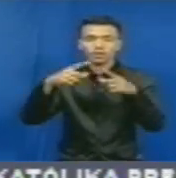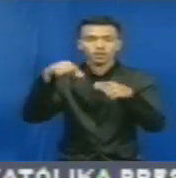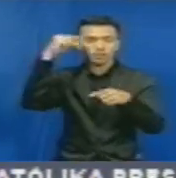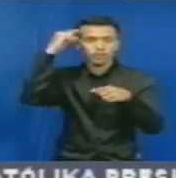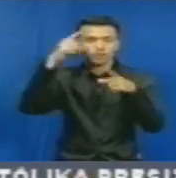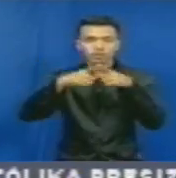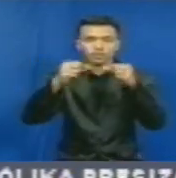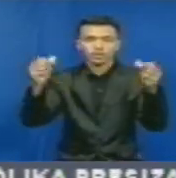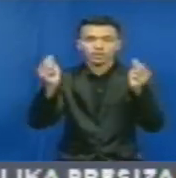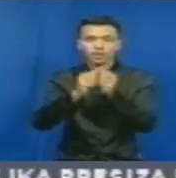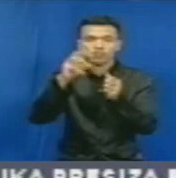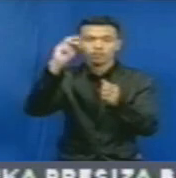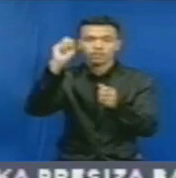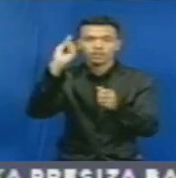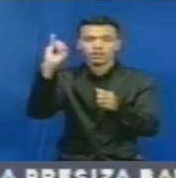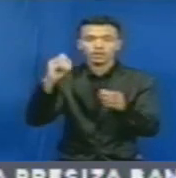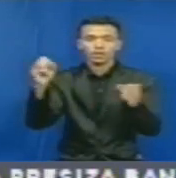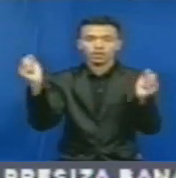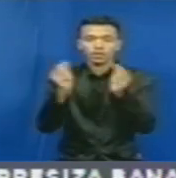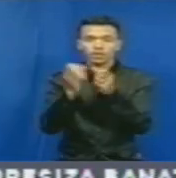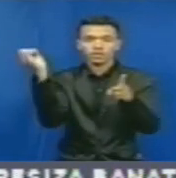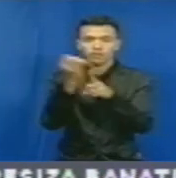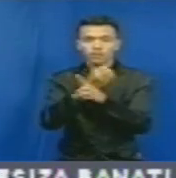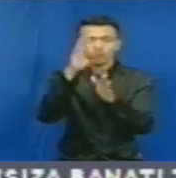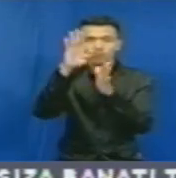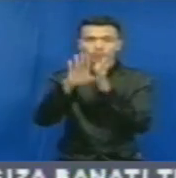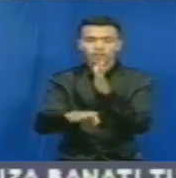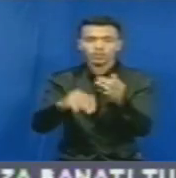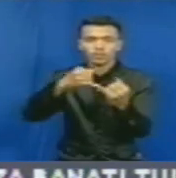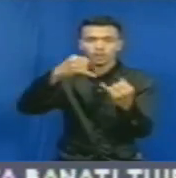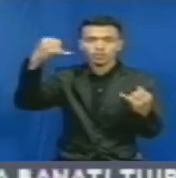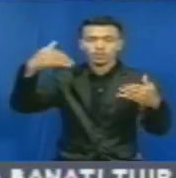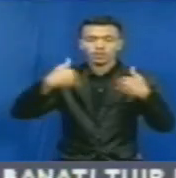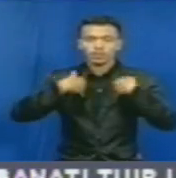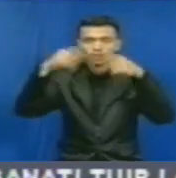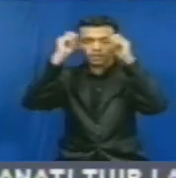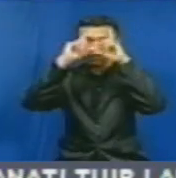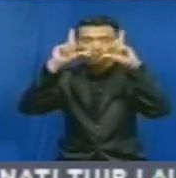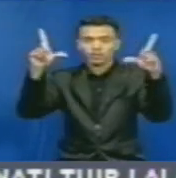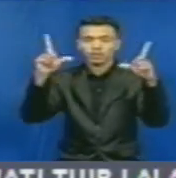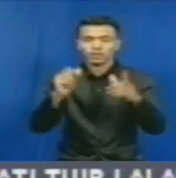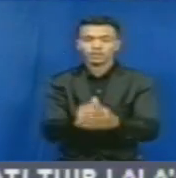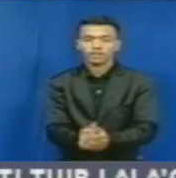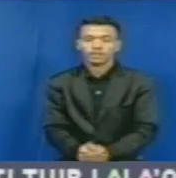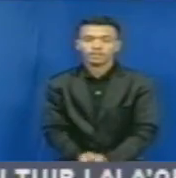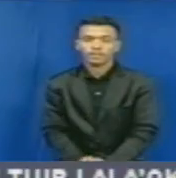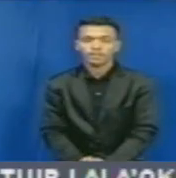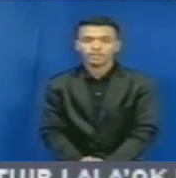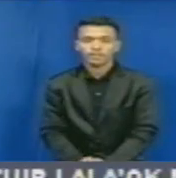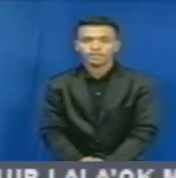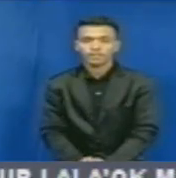Social. O objetivo é de contribuir para um número de malnutrição em Timor-Leste. O Simano Fahi, Mariana